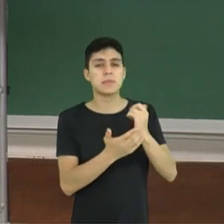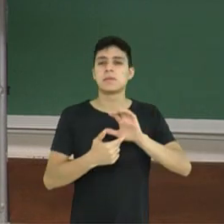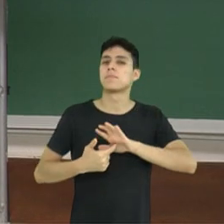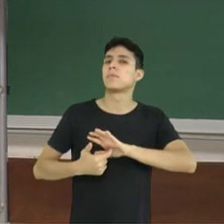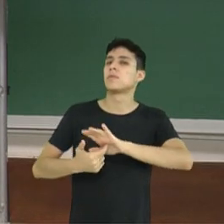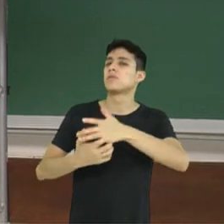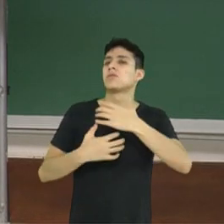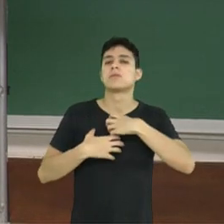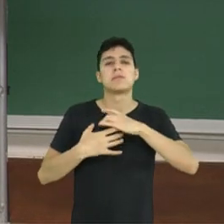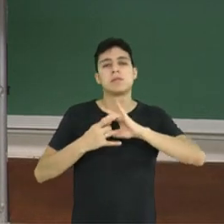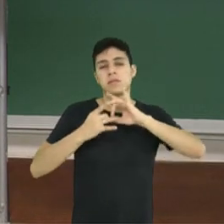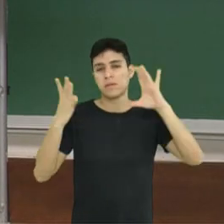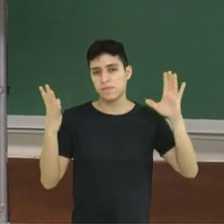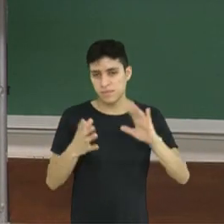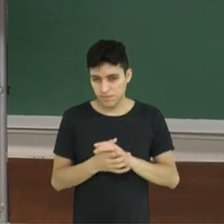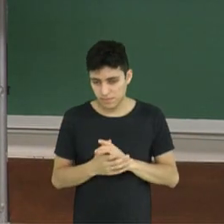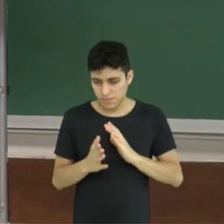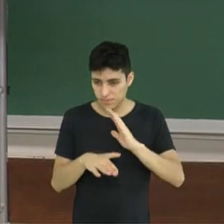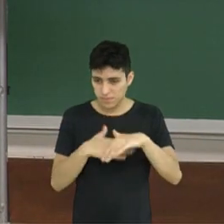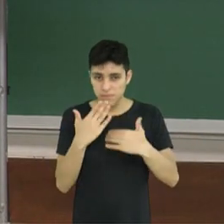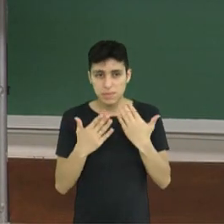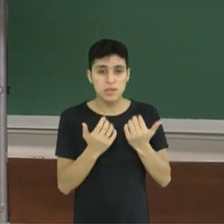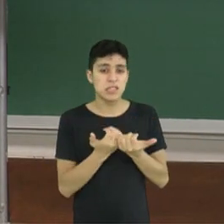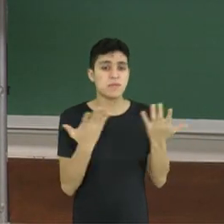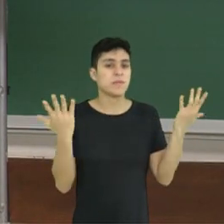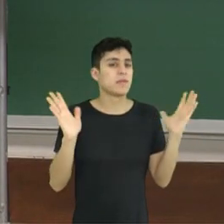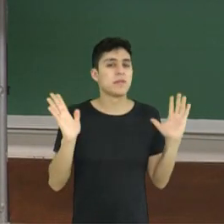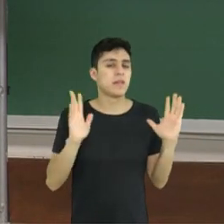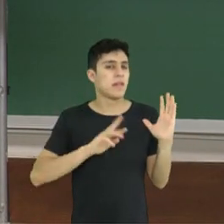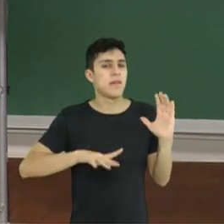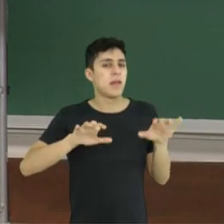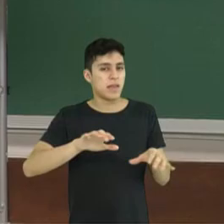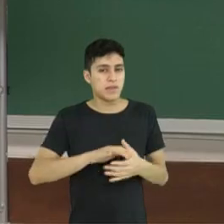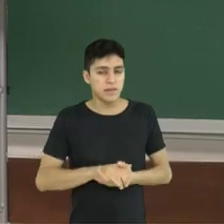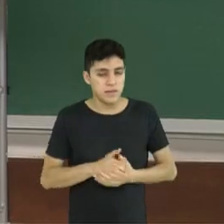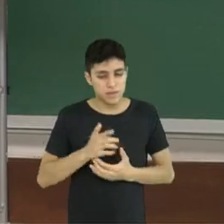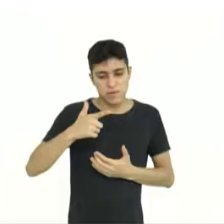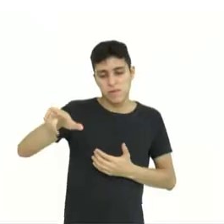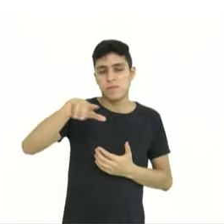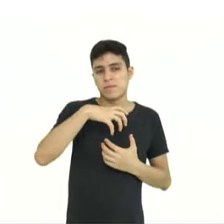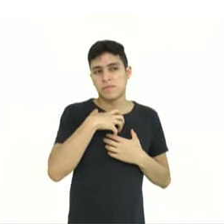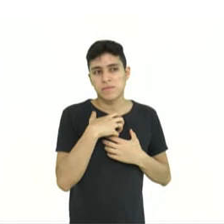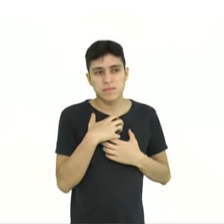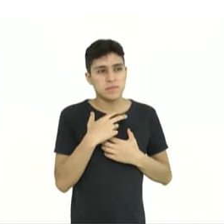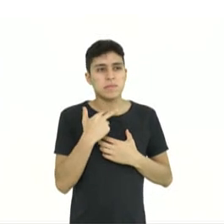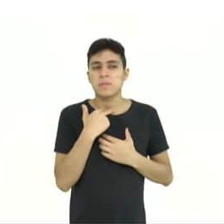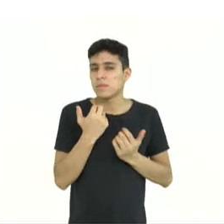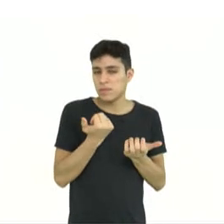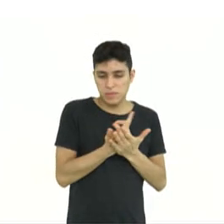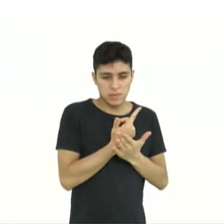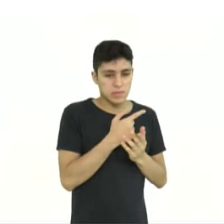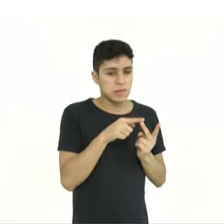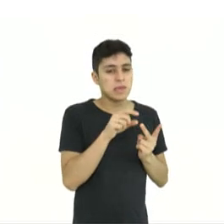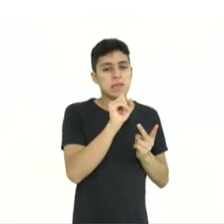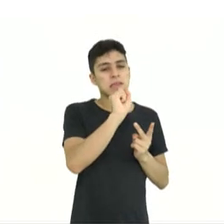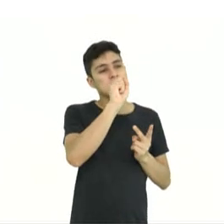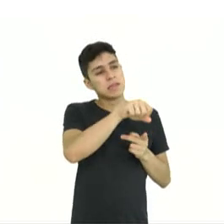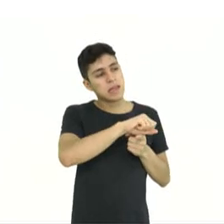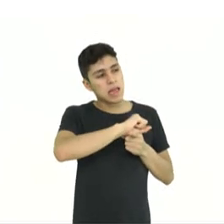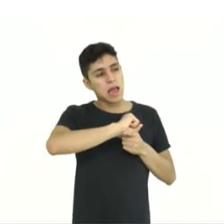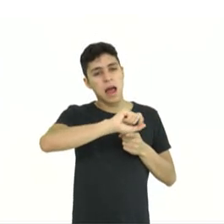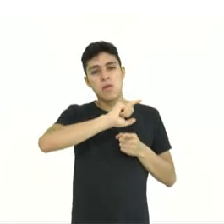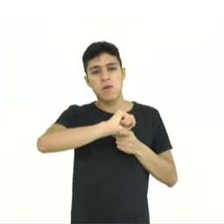filme cê vida maneira que ele quisesse com distribuidora ele já não deixa mais fazer isso então hoje eu dou não podia mais comprar e sem